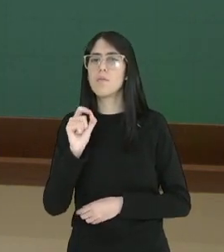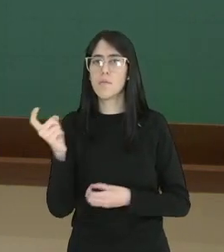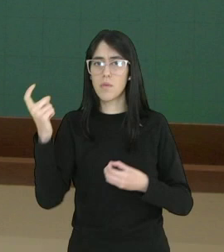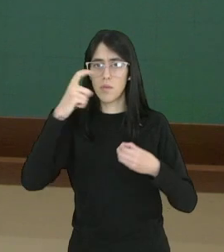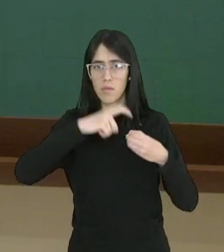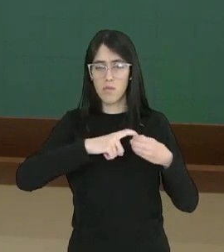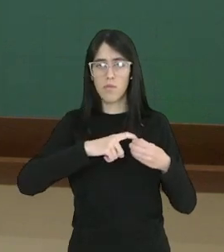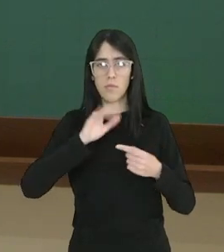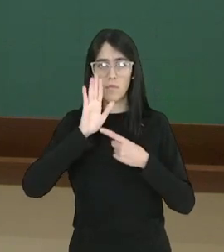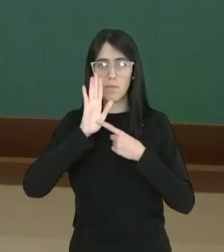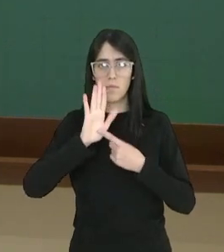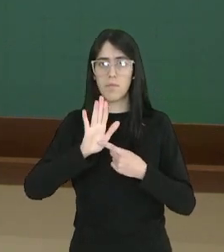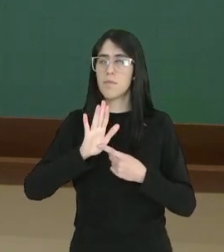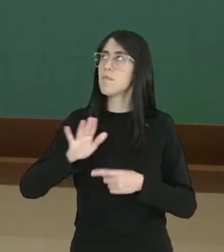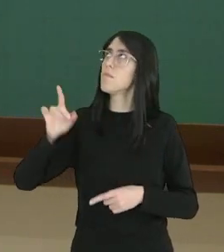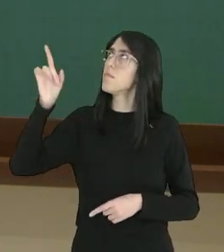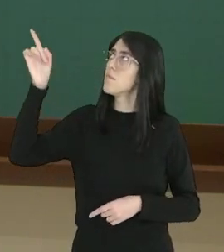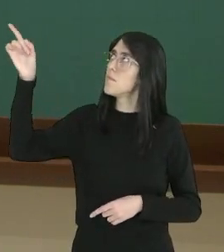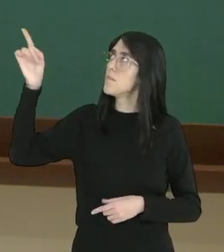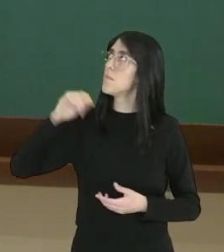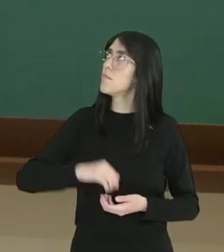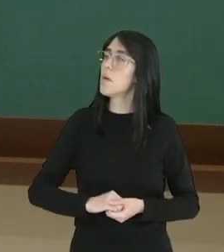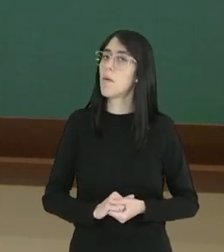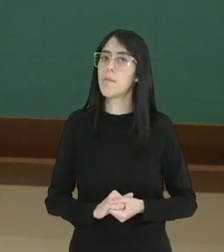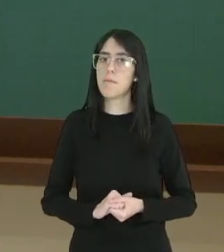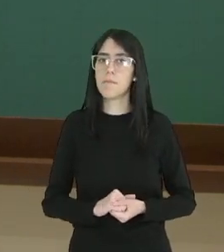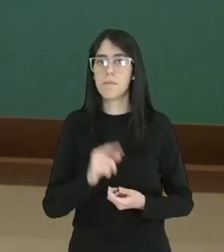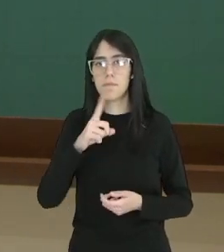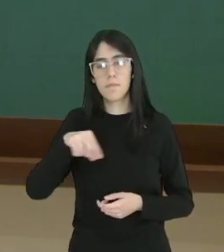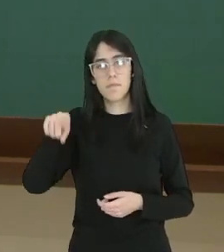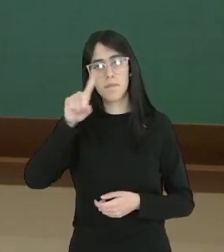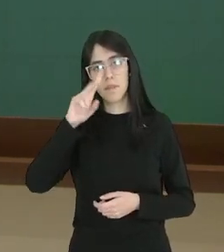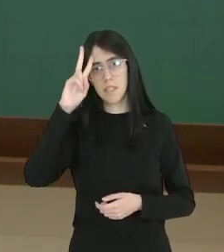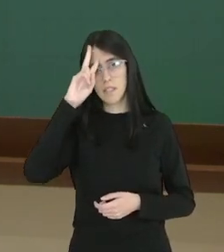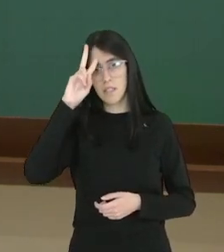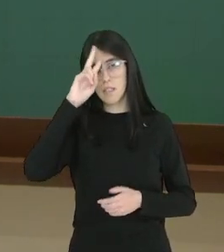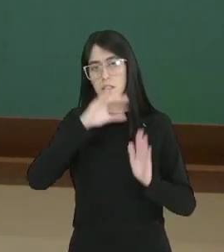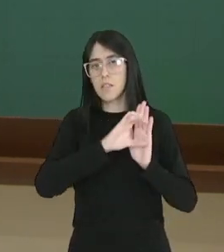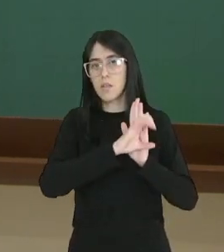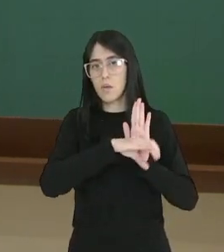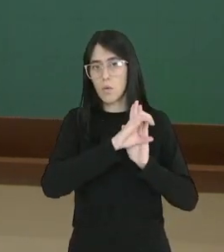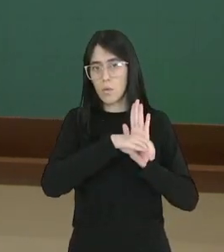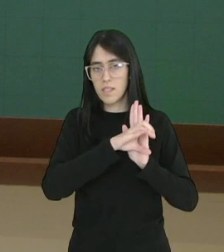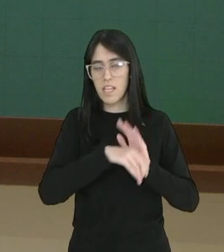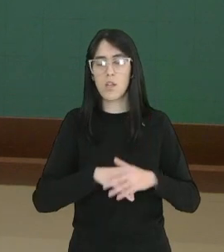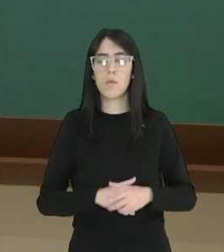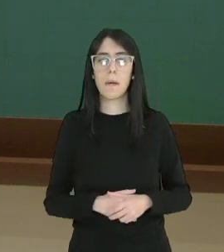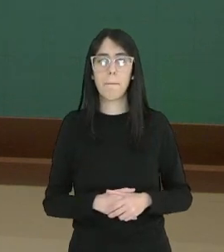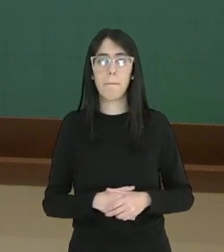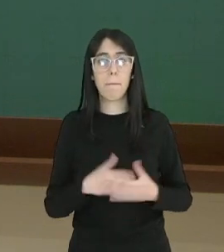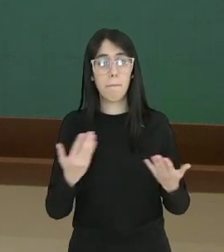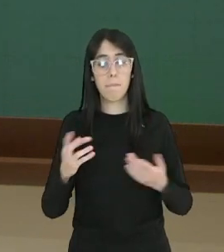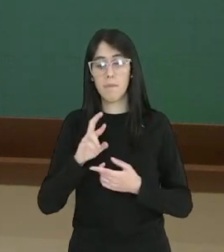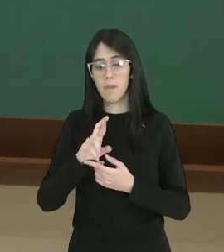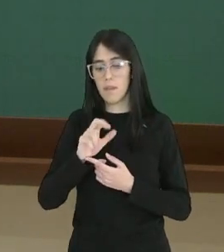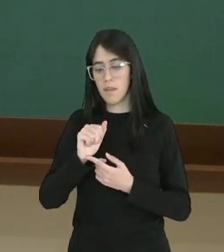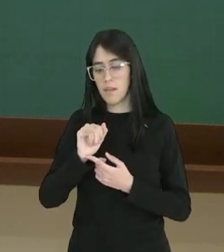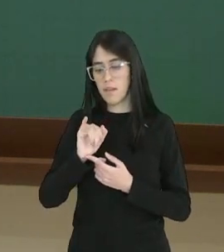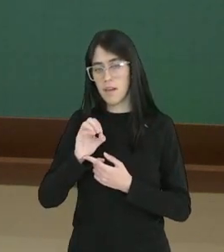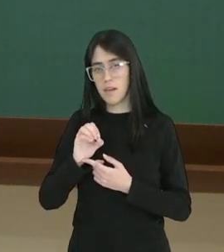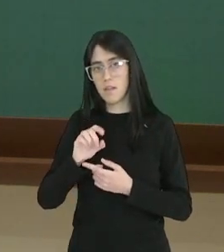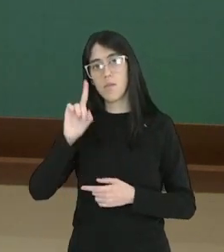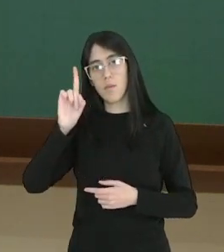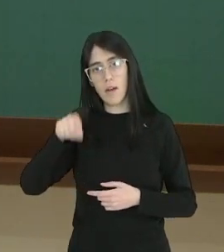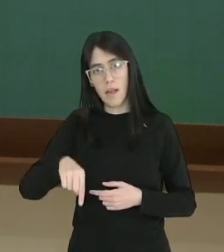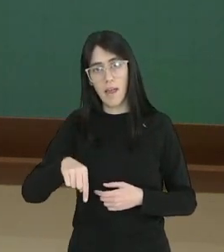na circunferência do exercício anterior para vocês lembrarem o conceito de raio. Então, raio é a